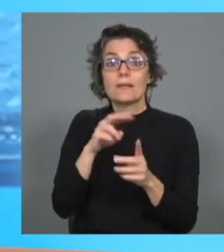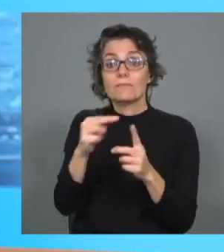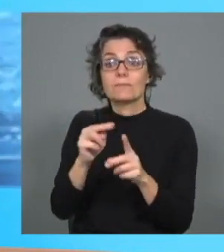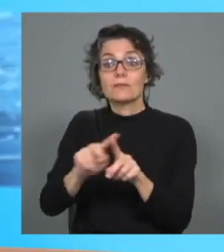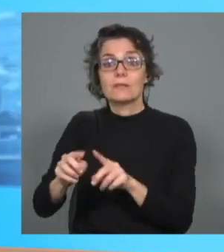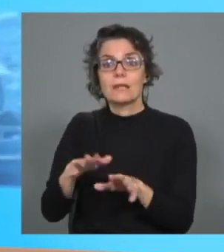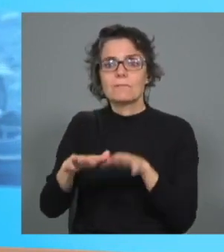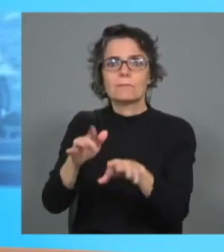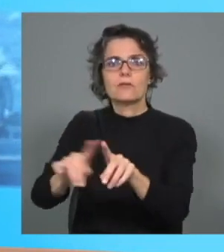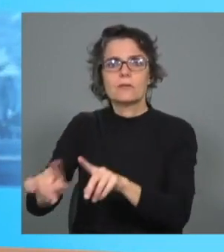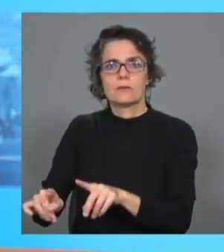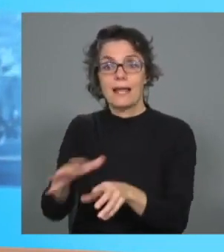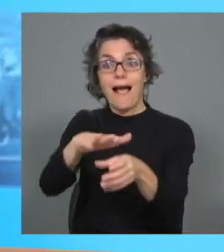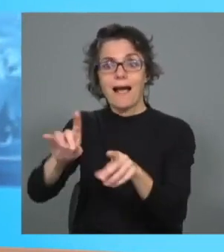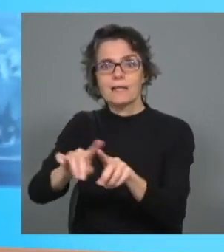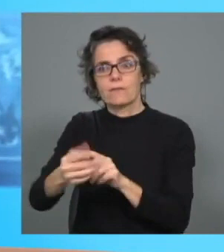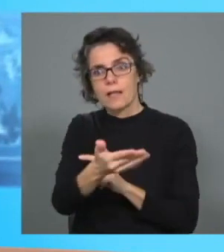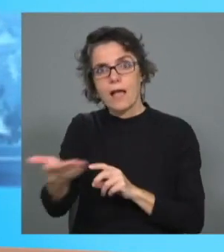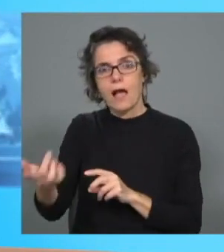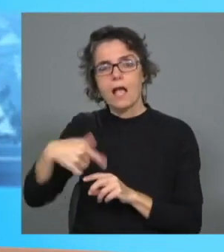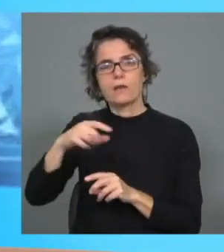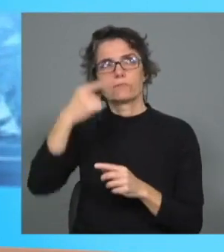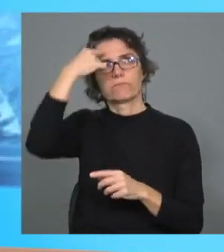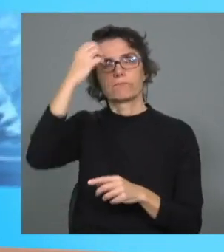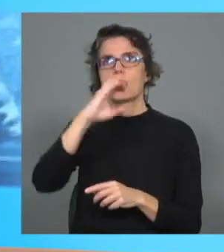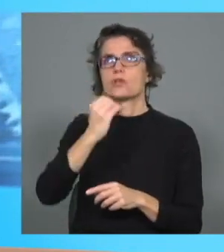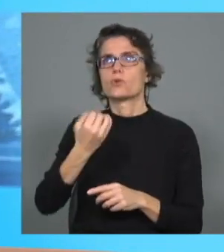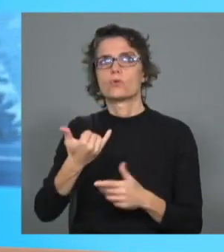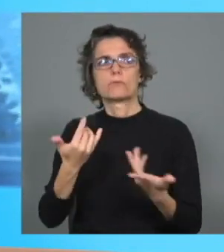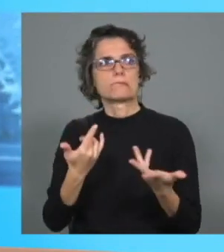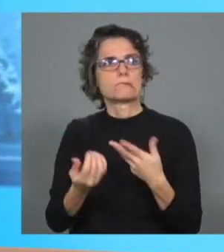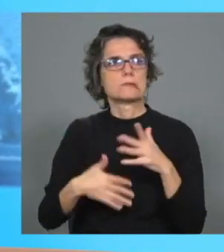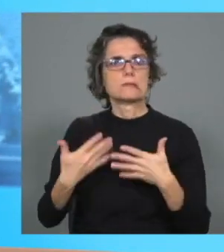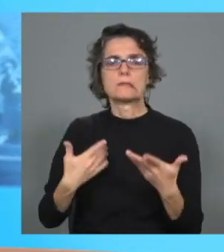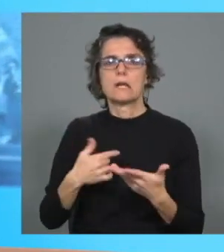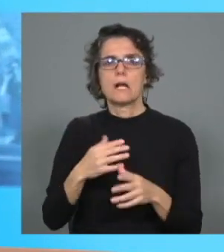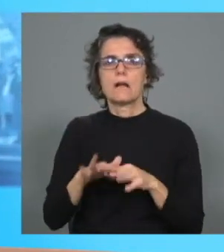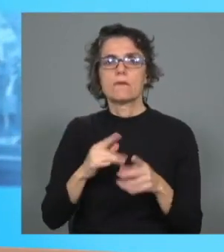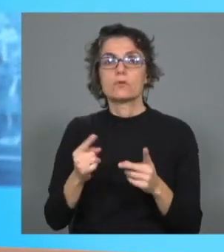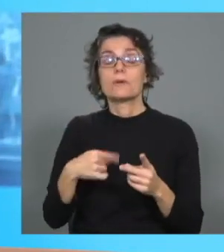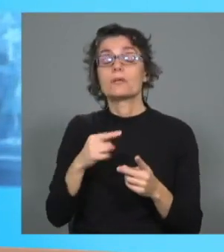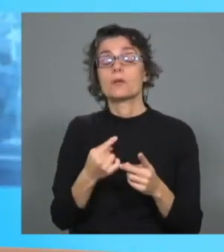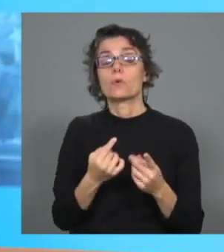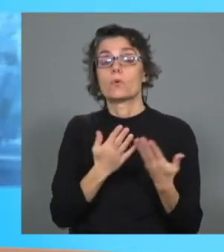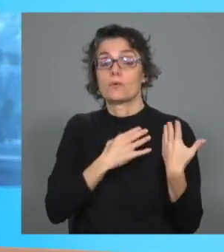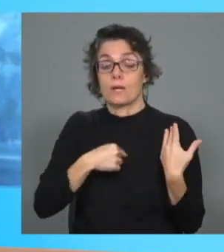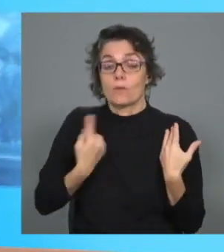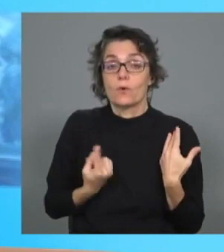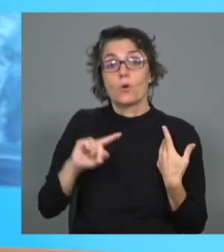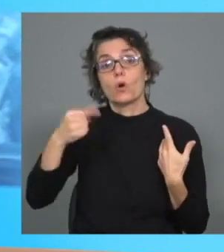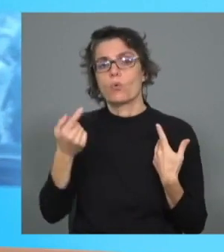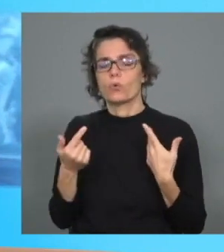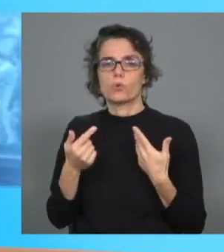E, por muito que nós estejamos preocupados com a nossa pegada ecológica individual, há passos que não são individuais que temos que dar, têm que ser gerais